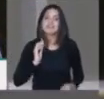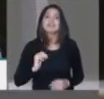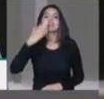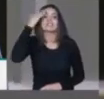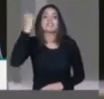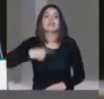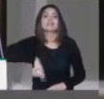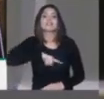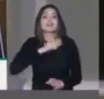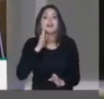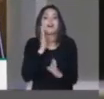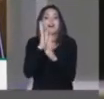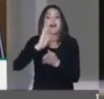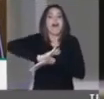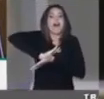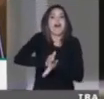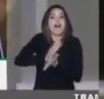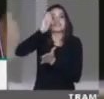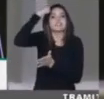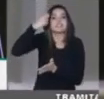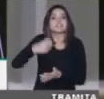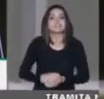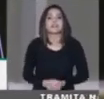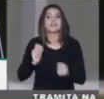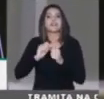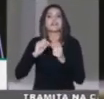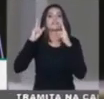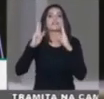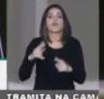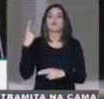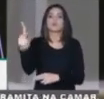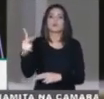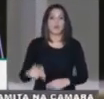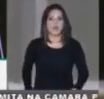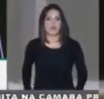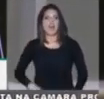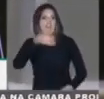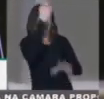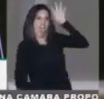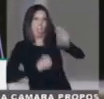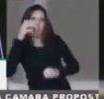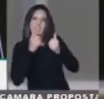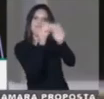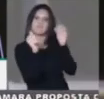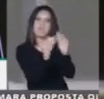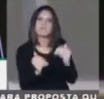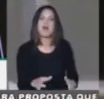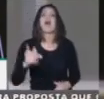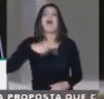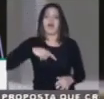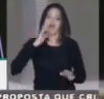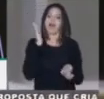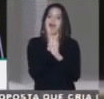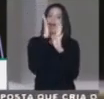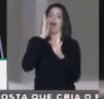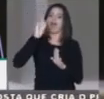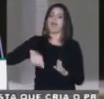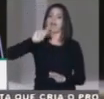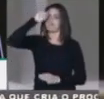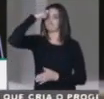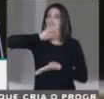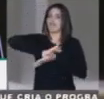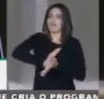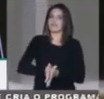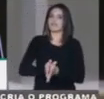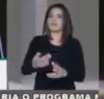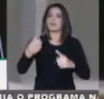descobrimos que somos racistas? Quando fazemos uma atitude dessa que vossa excelência fez, é